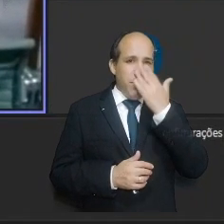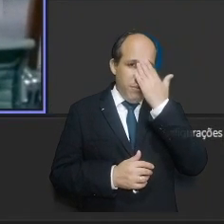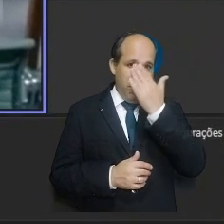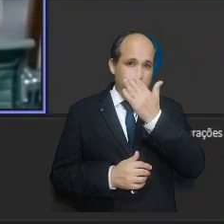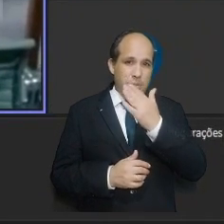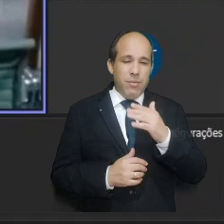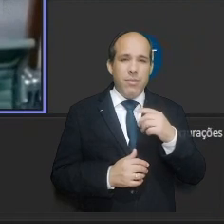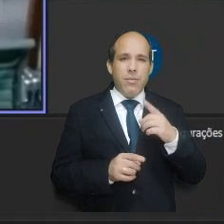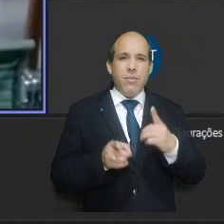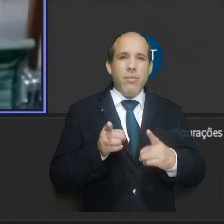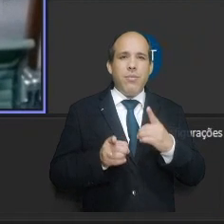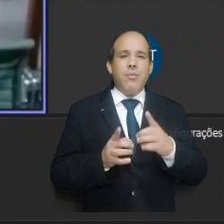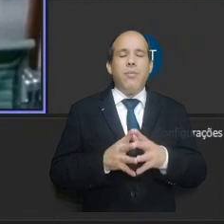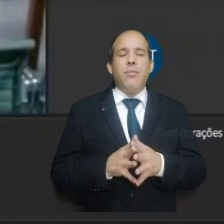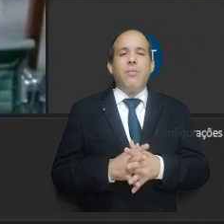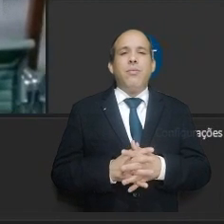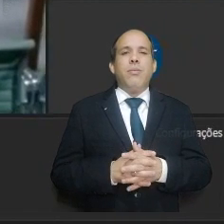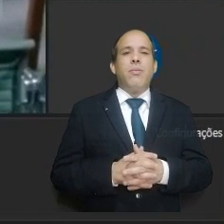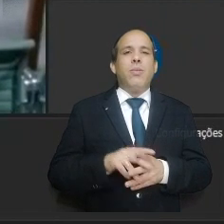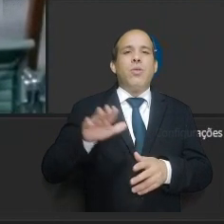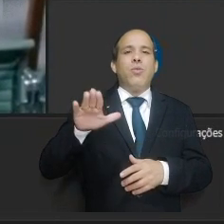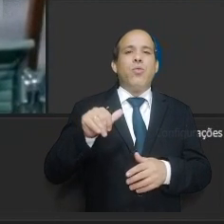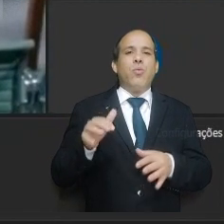Obrigada, excelências. Boa tarde.